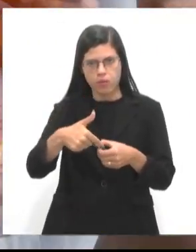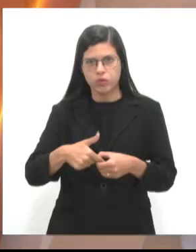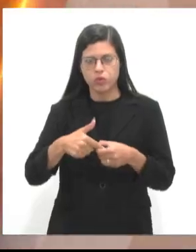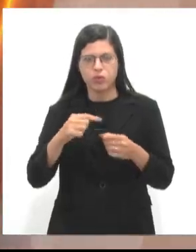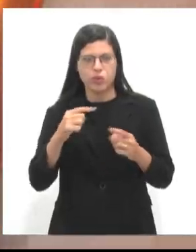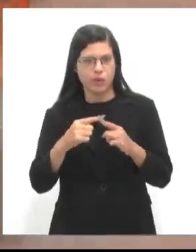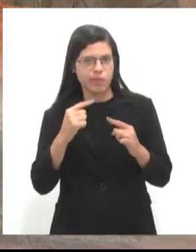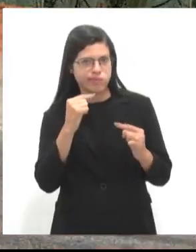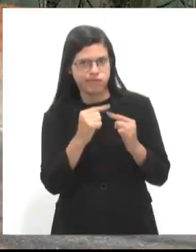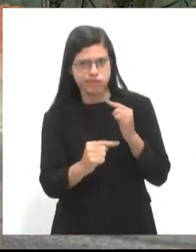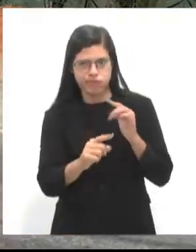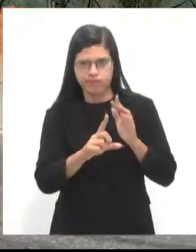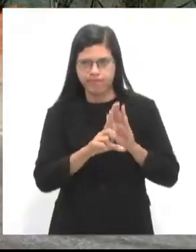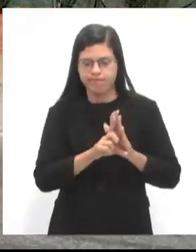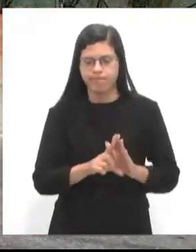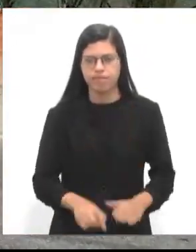irregularidades.